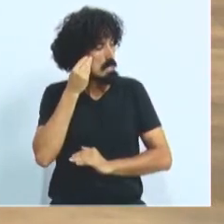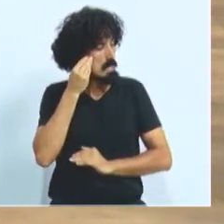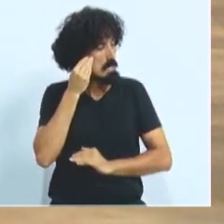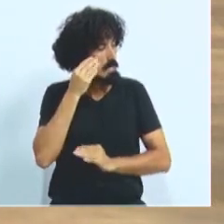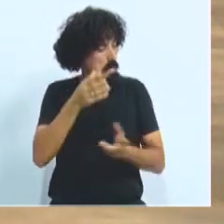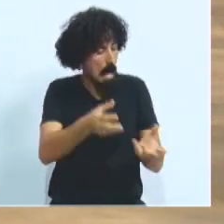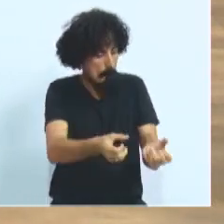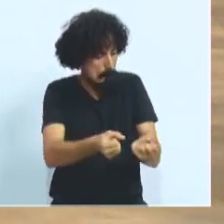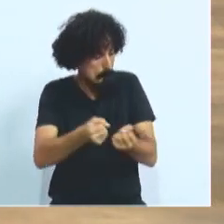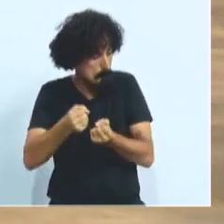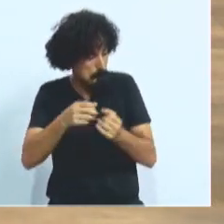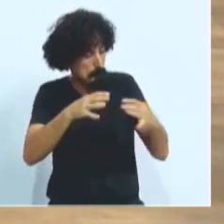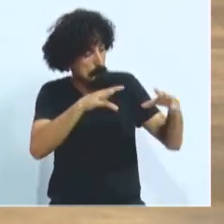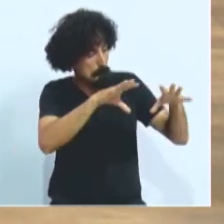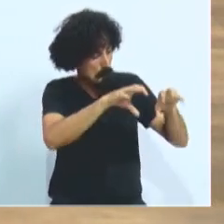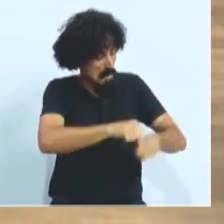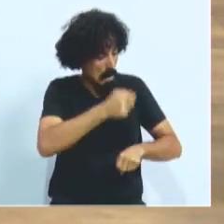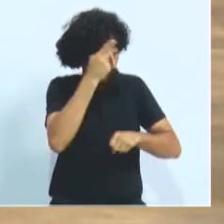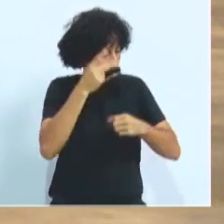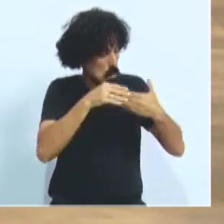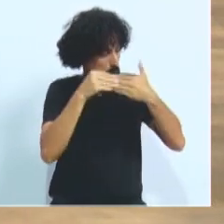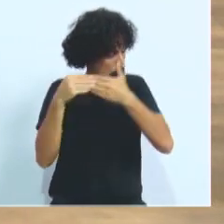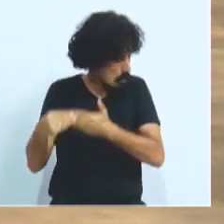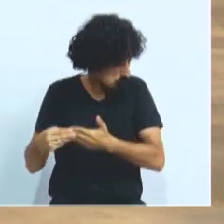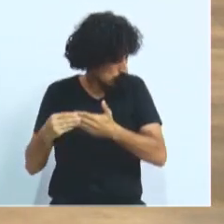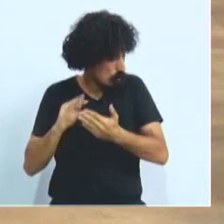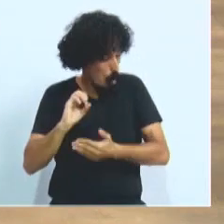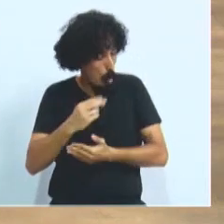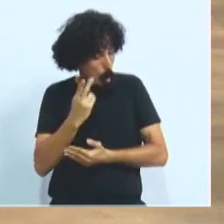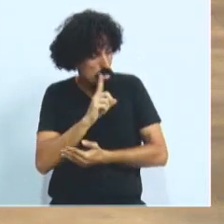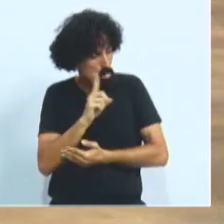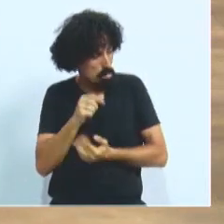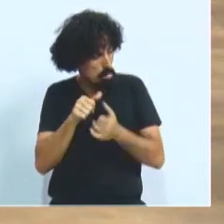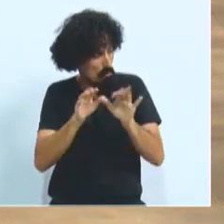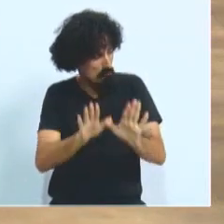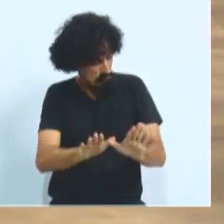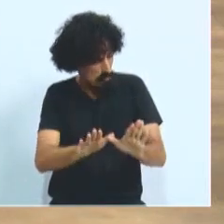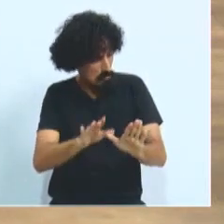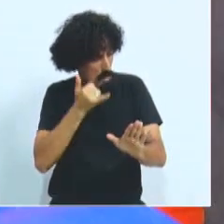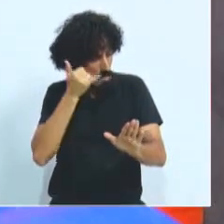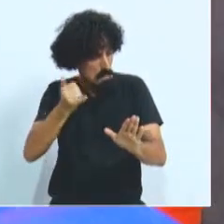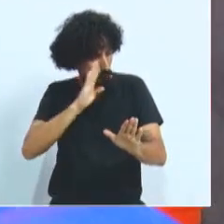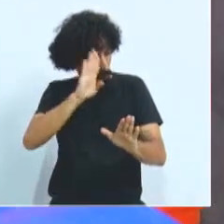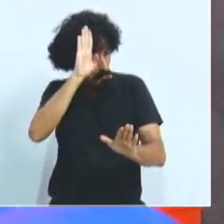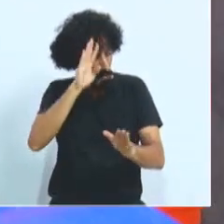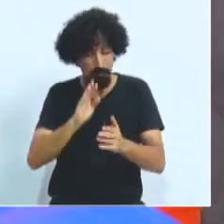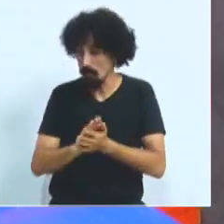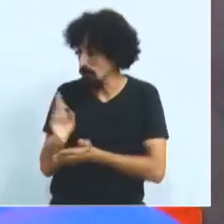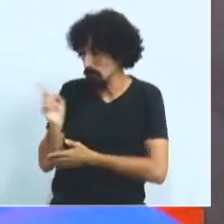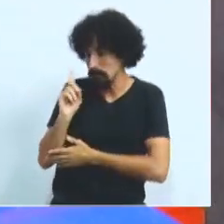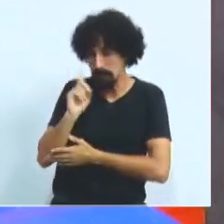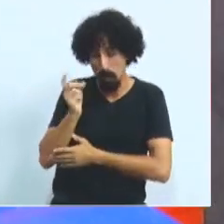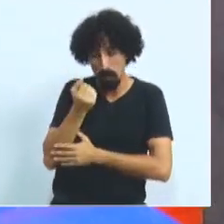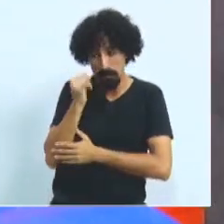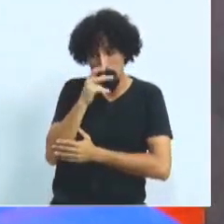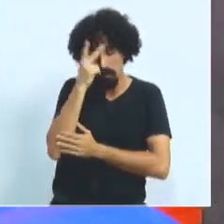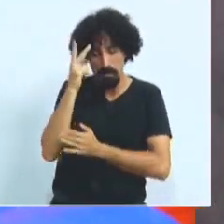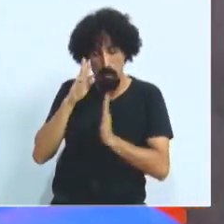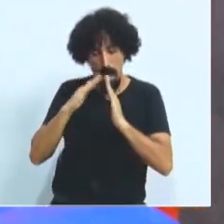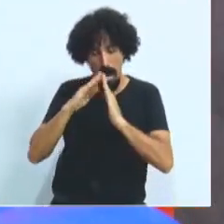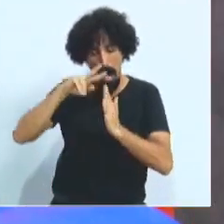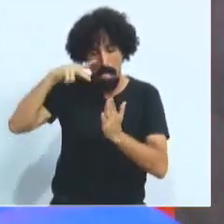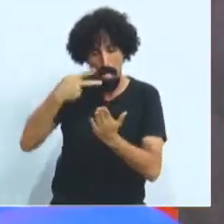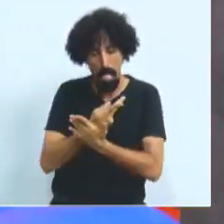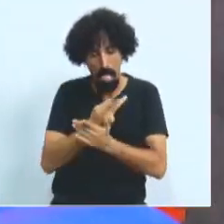De forma nenhuma. Se você não tiver o conhecimento para imobilizar a pessoa da forma correta, não deve tentar remover a pessoa. Liga para o